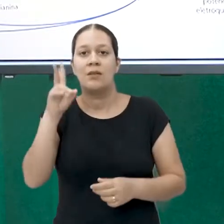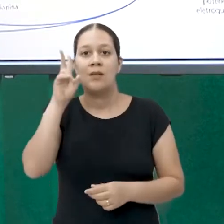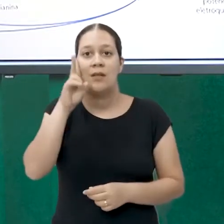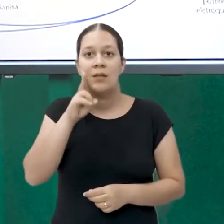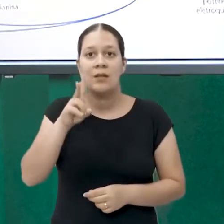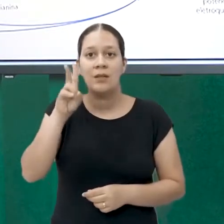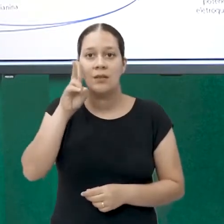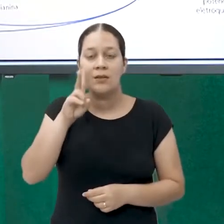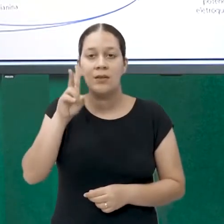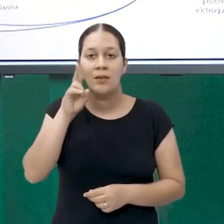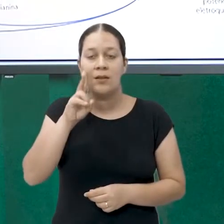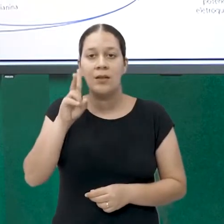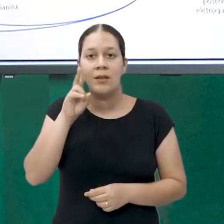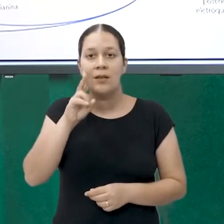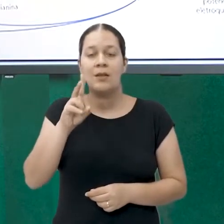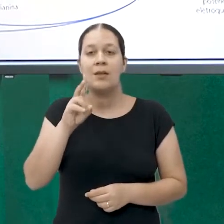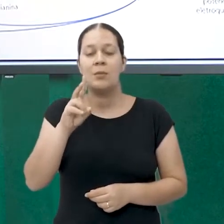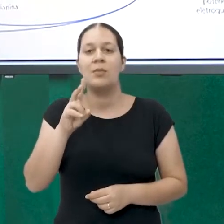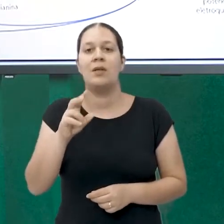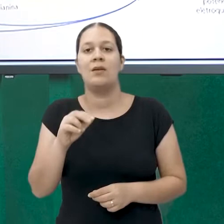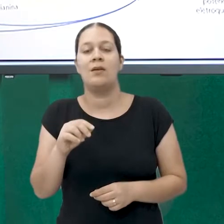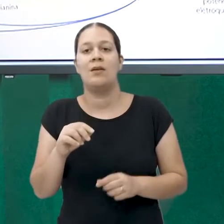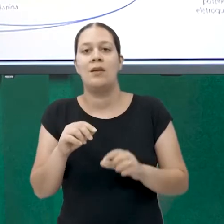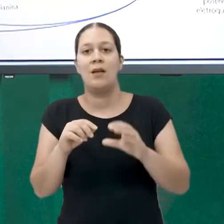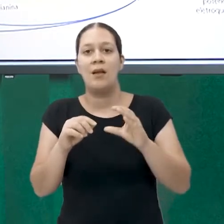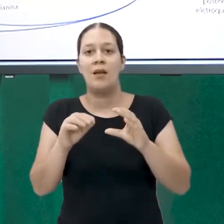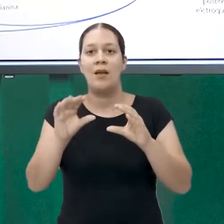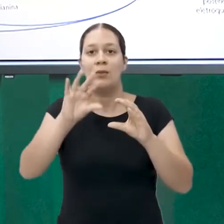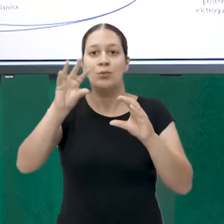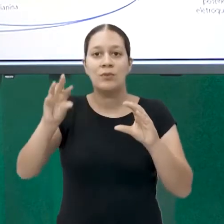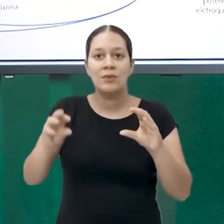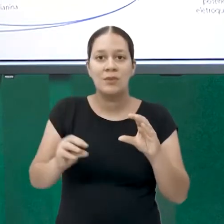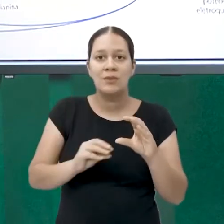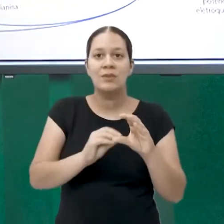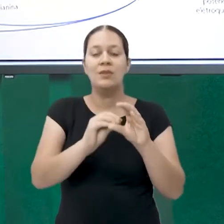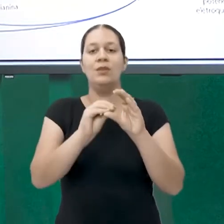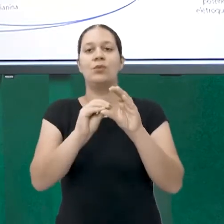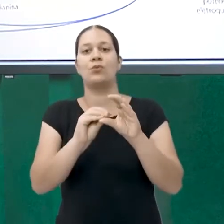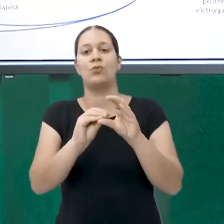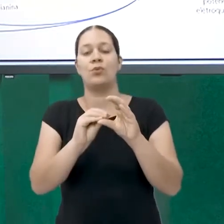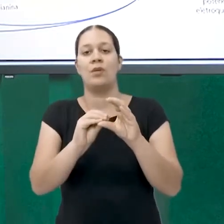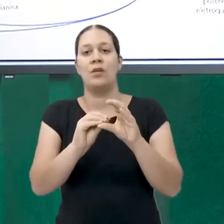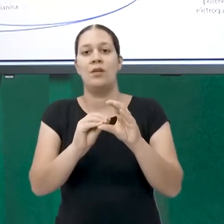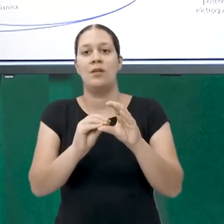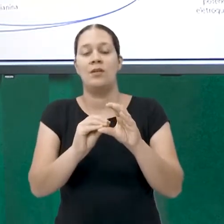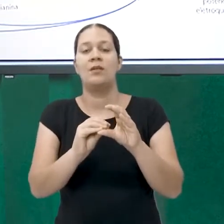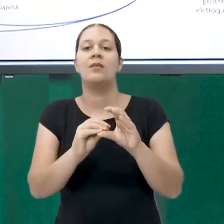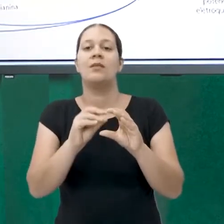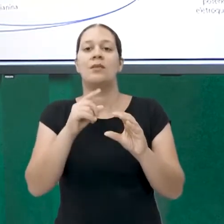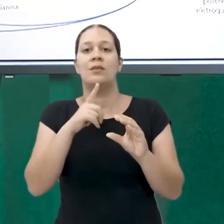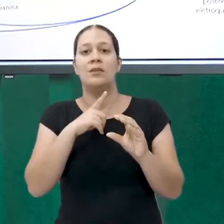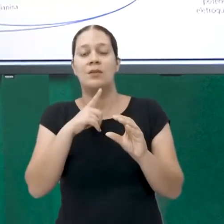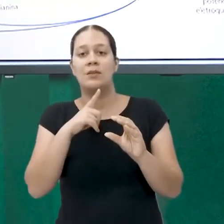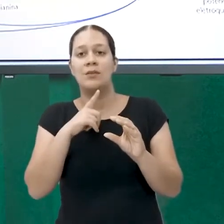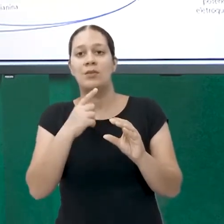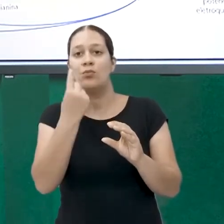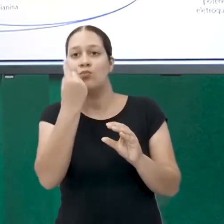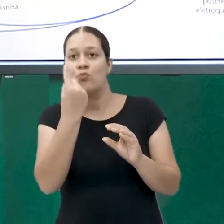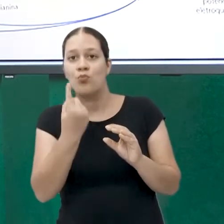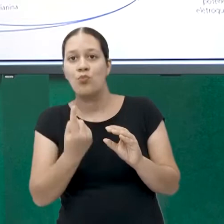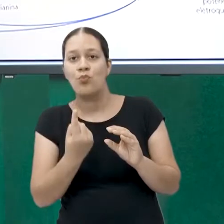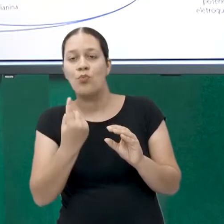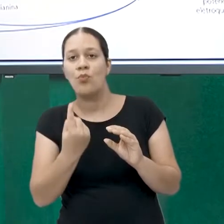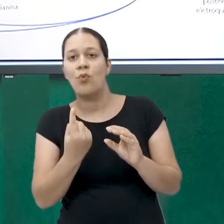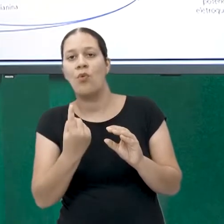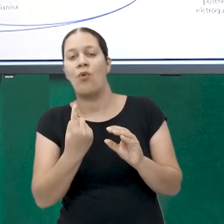concentrado, tá? E aí, lembra lá na cadeia respiratória, você tinha oxigênio concentrado e hidrogênio concentrado,